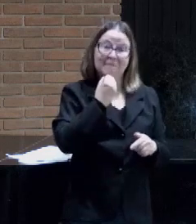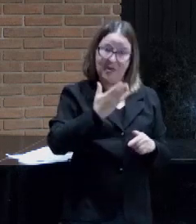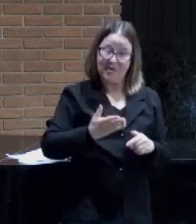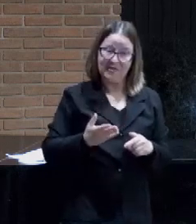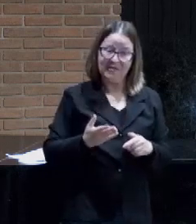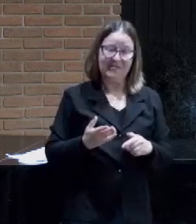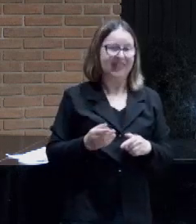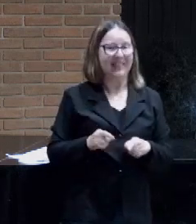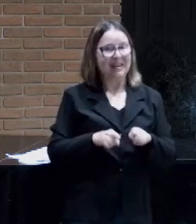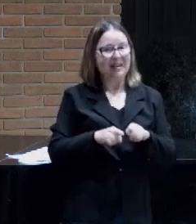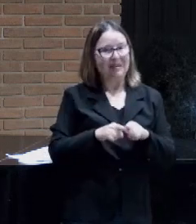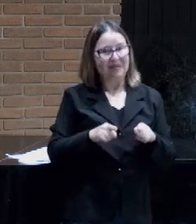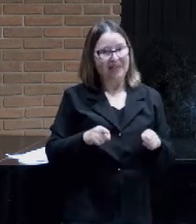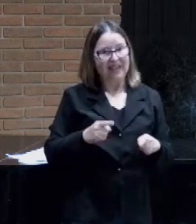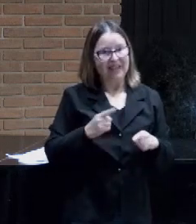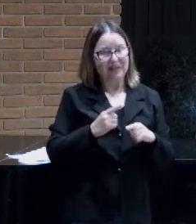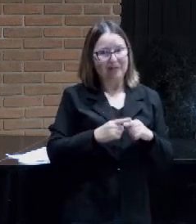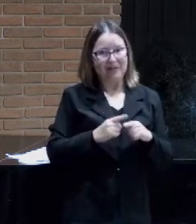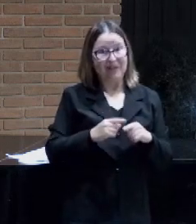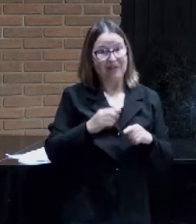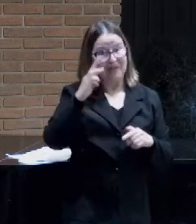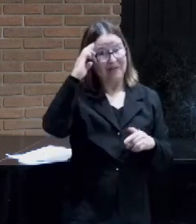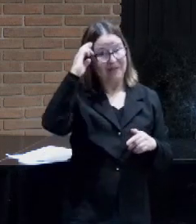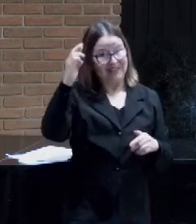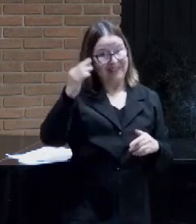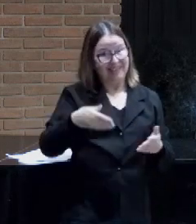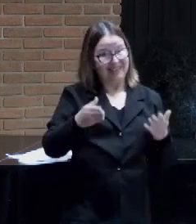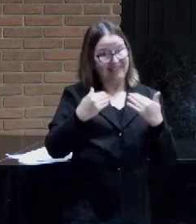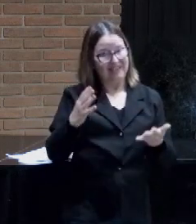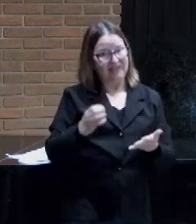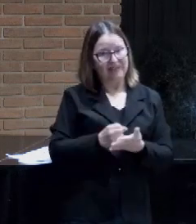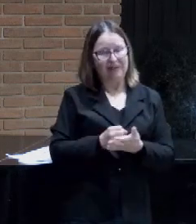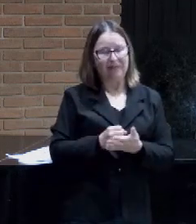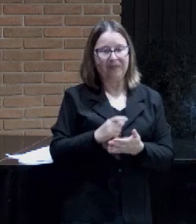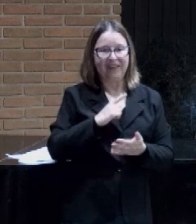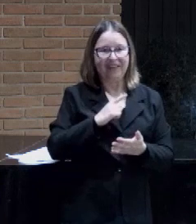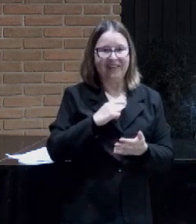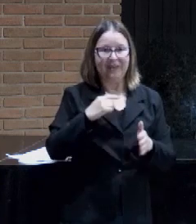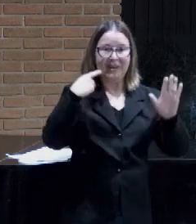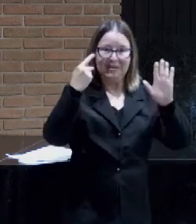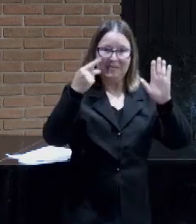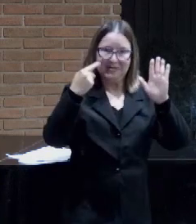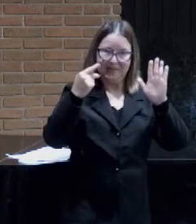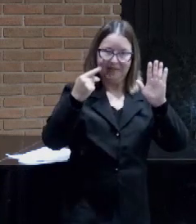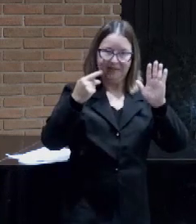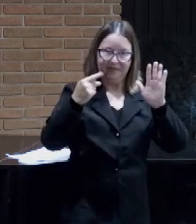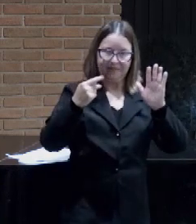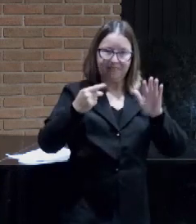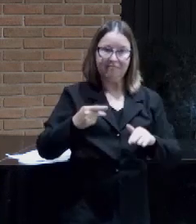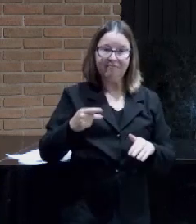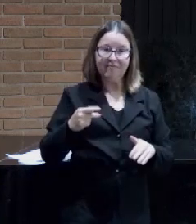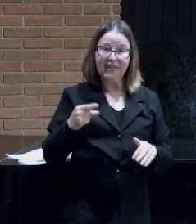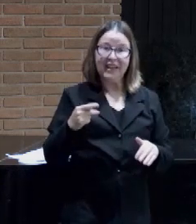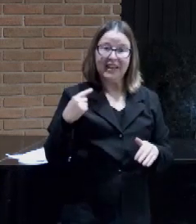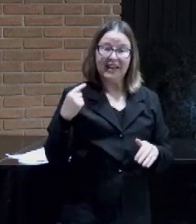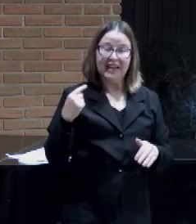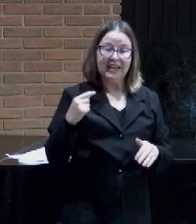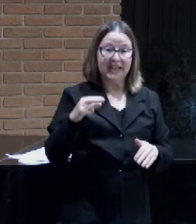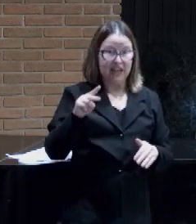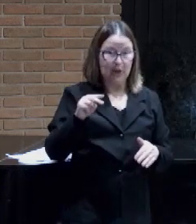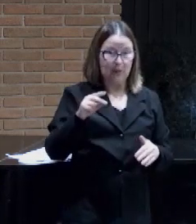E não somente isso, por meio dele nós temos a promessa de que da mesma forma que Ele ressuscitou, a gente vai ressuscitar também um